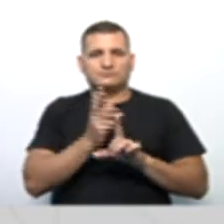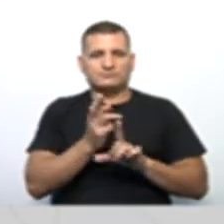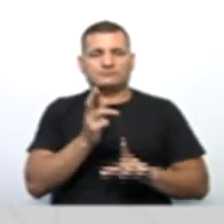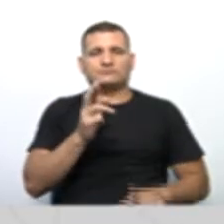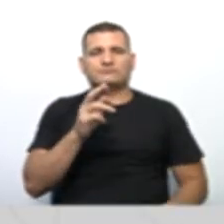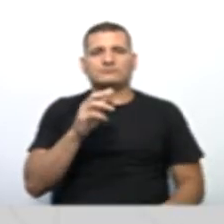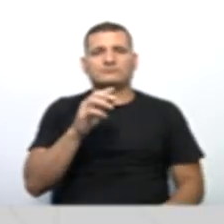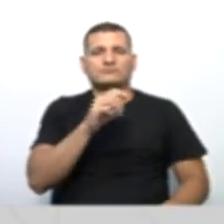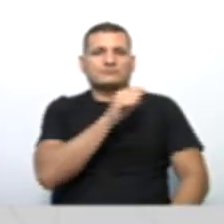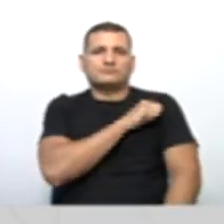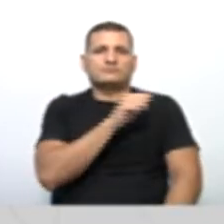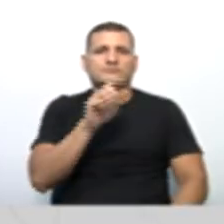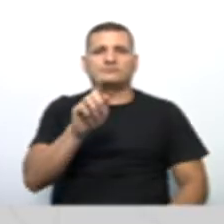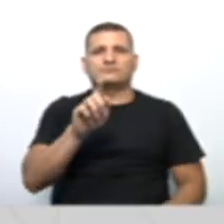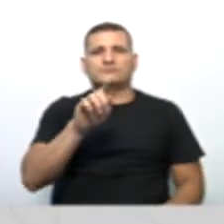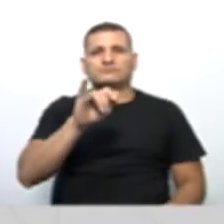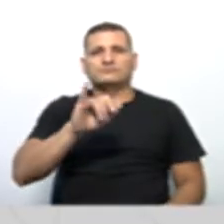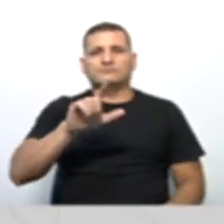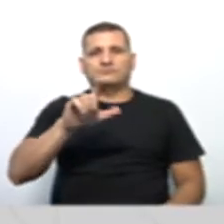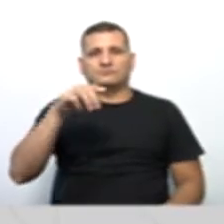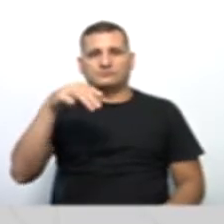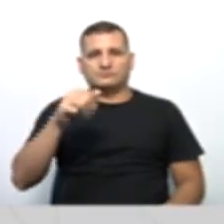essa resposta